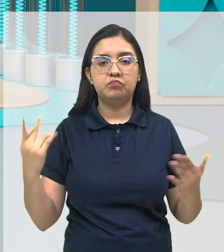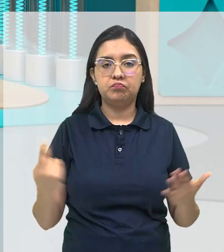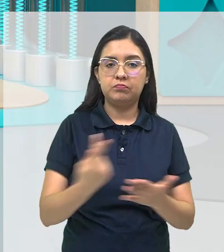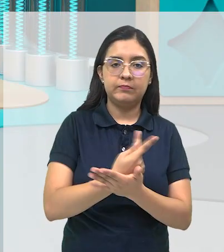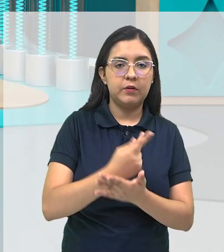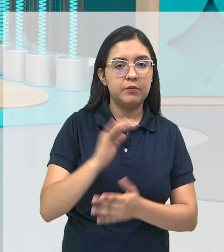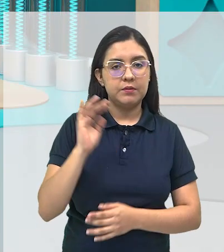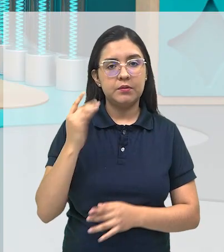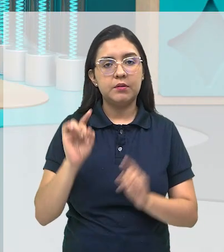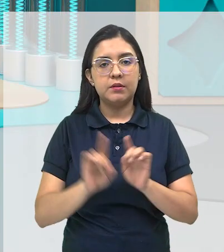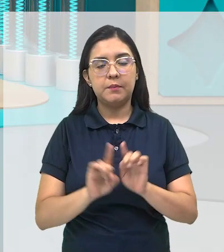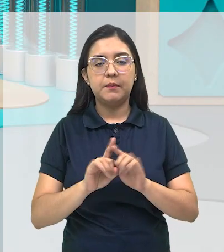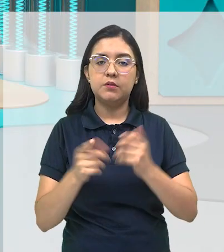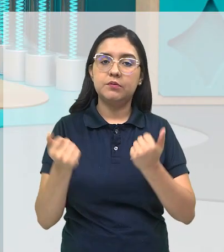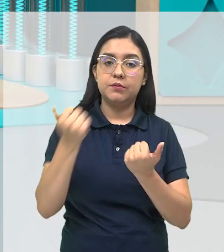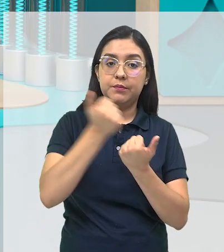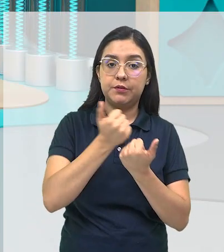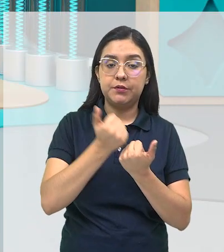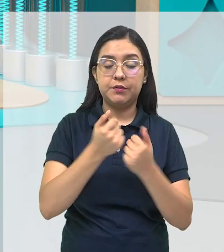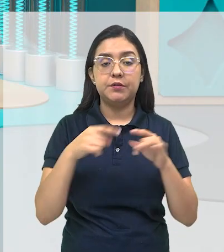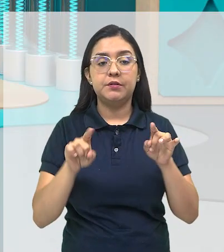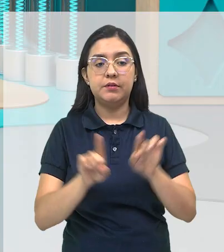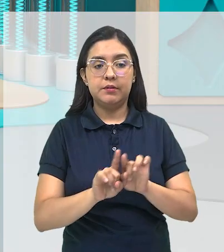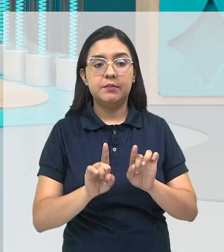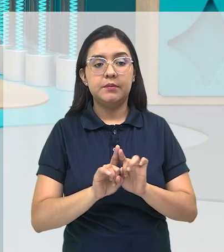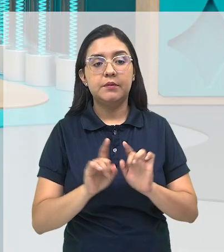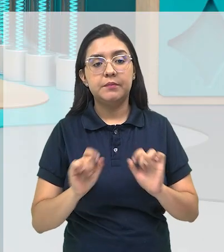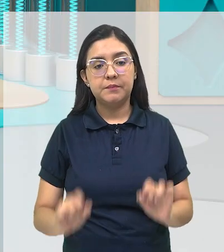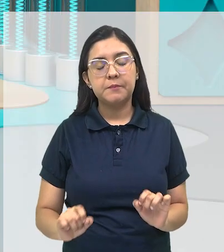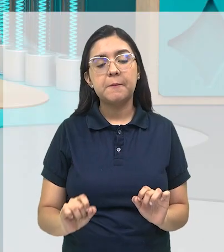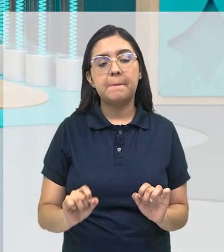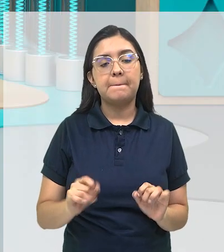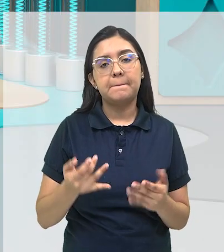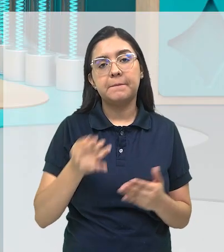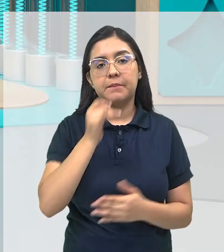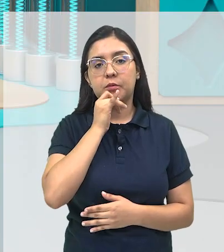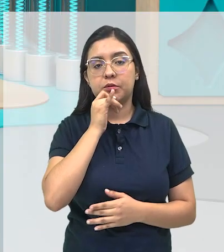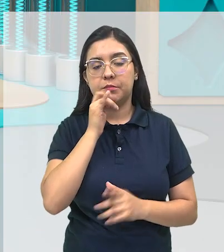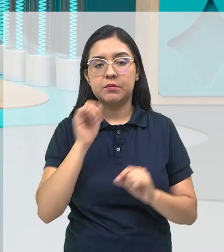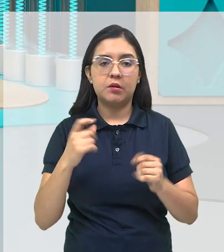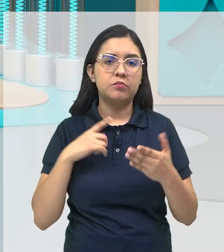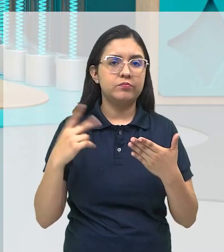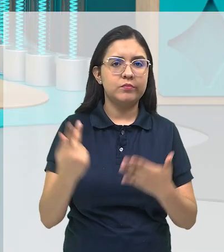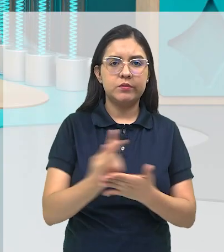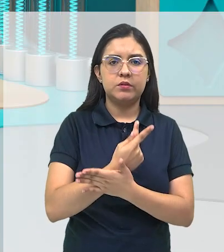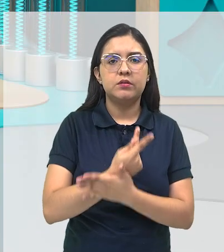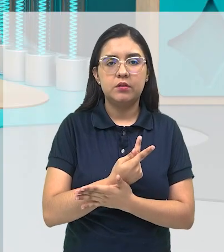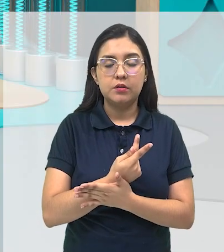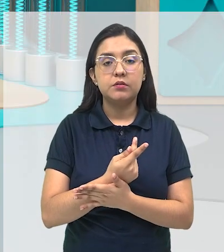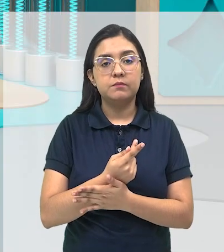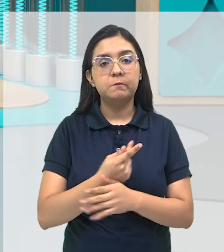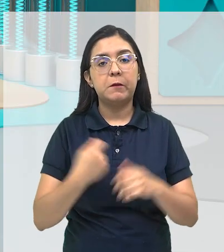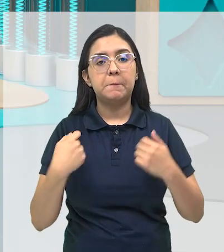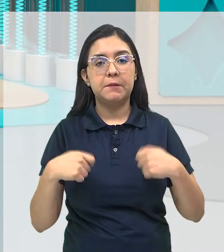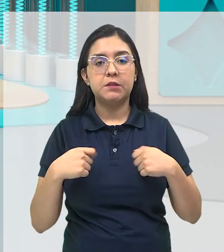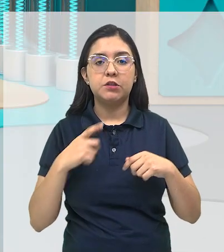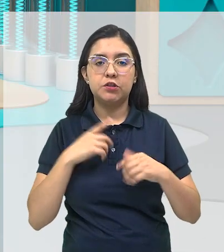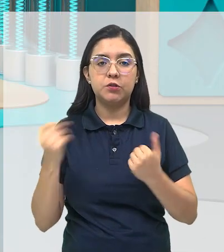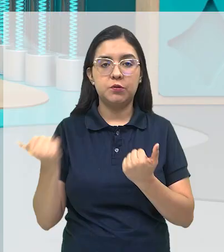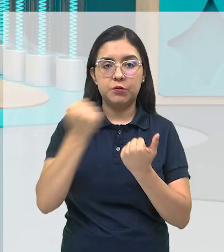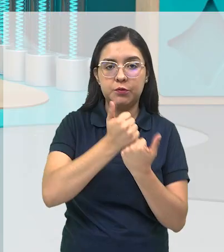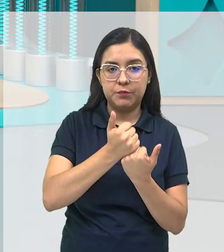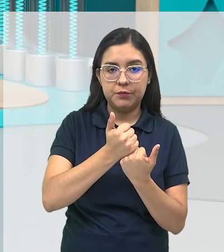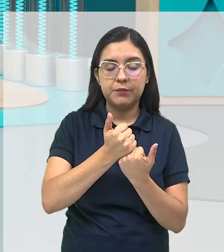né? Tanto para substituir os que estão atuando em campo, como, de repente, alguém que se machuca, né? Vai ter um reserva